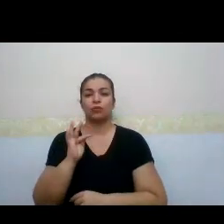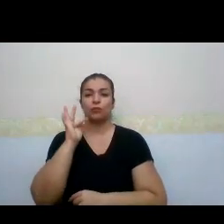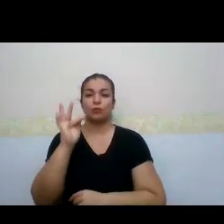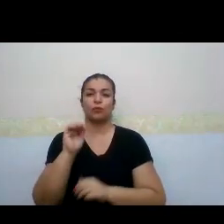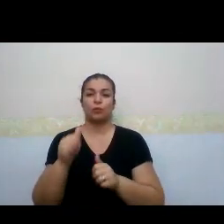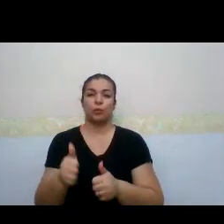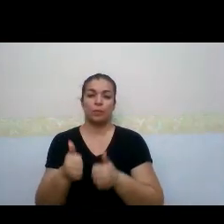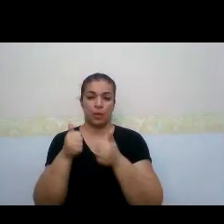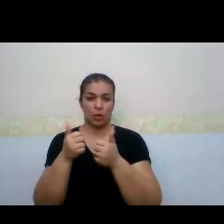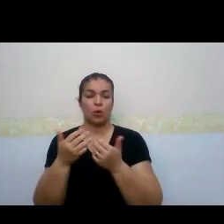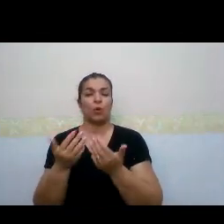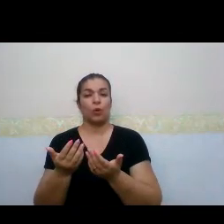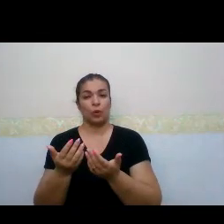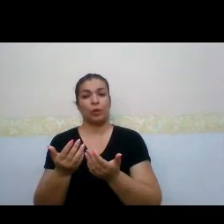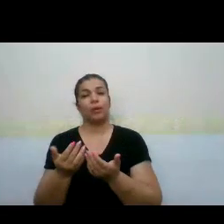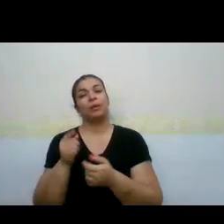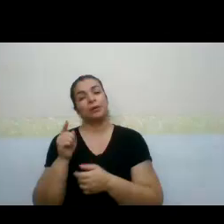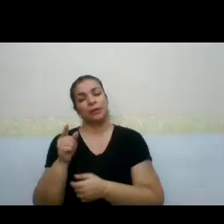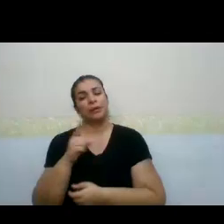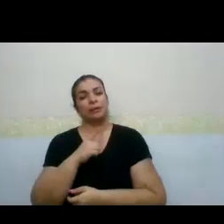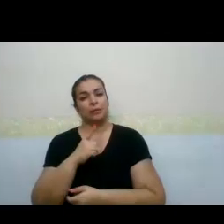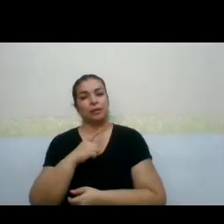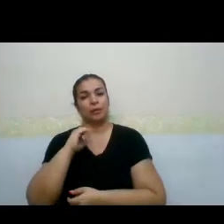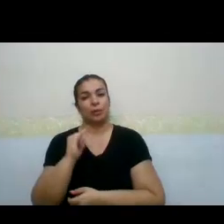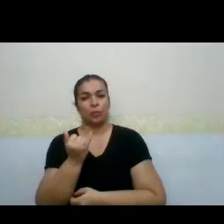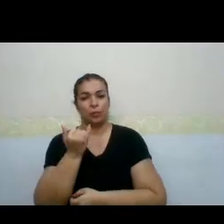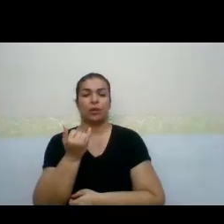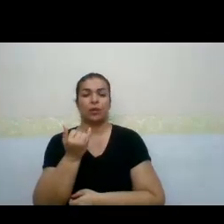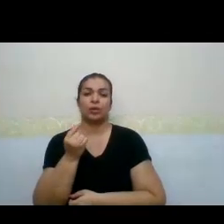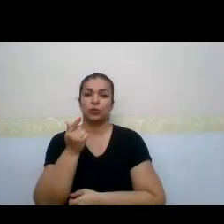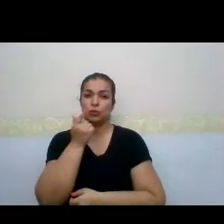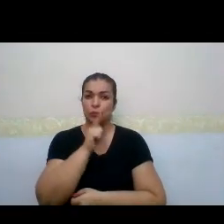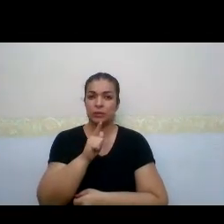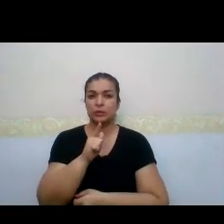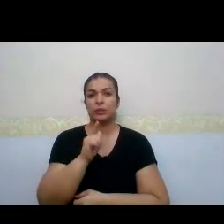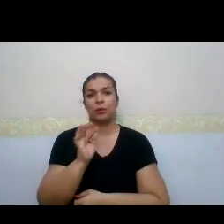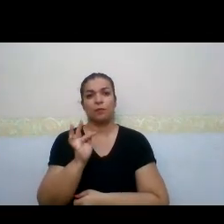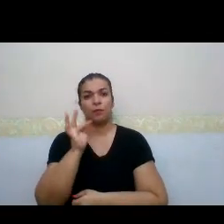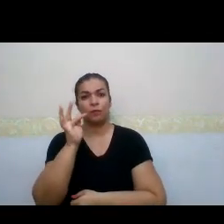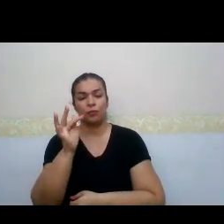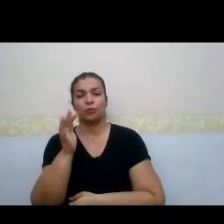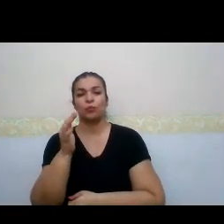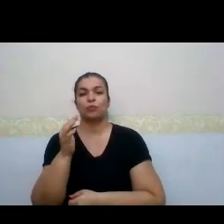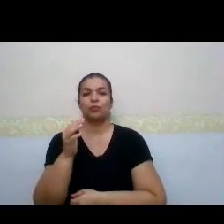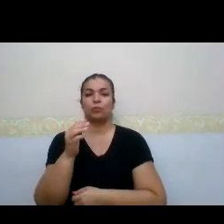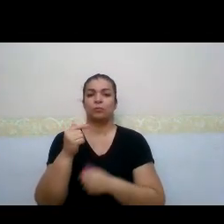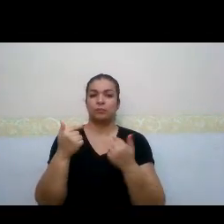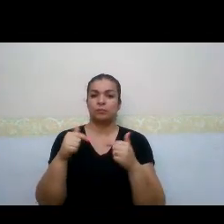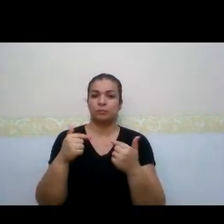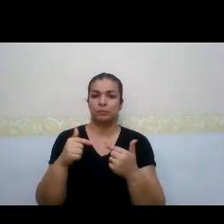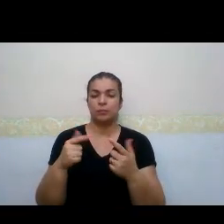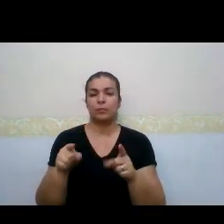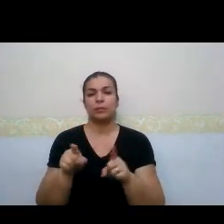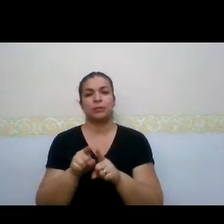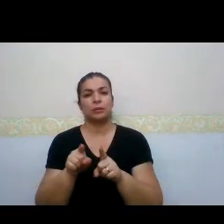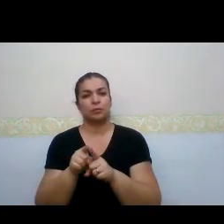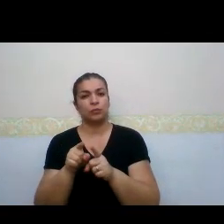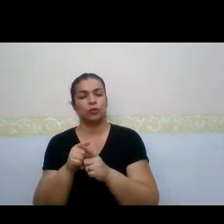Nessa oportunidade delas conseguirem, no futuro, uma oportunidade de trabalho, bolsas de